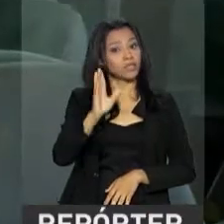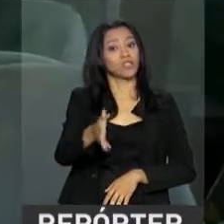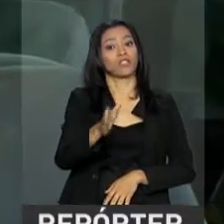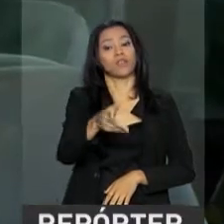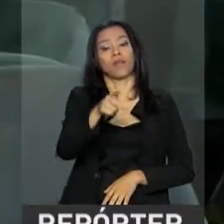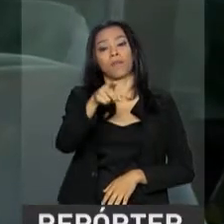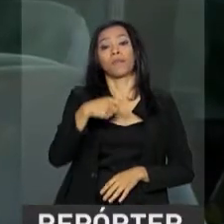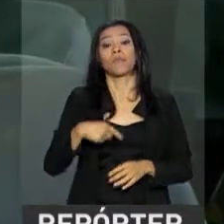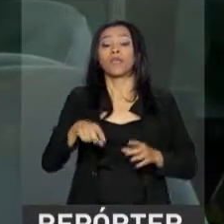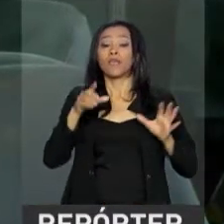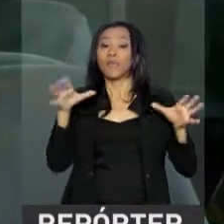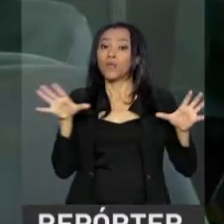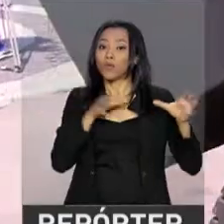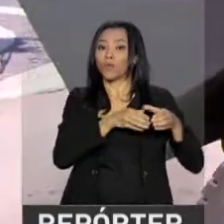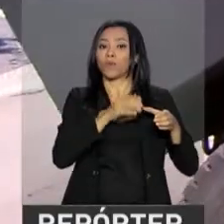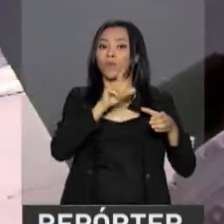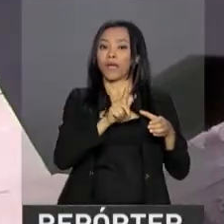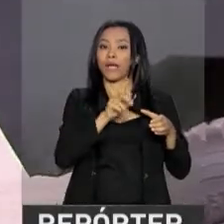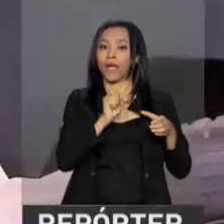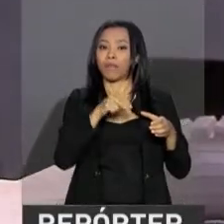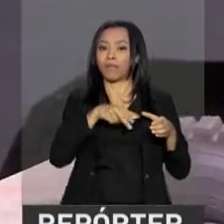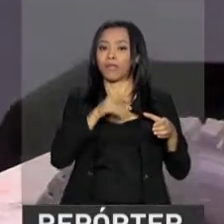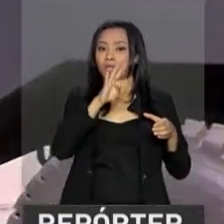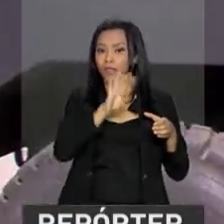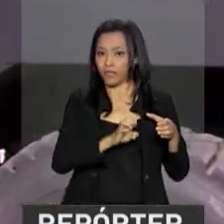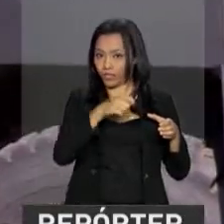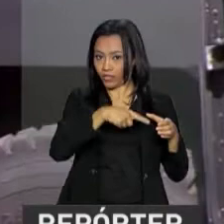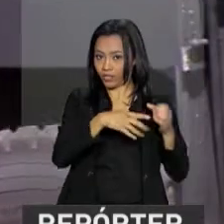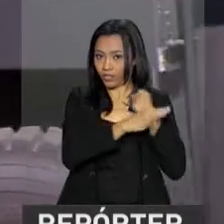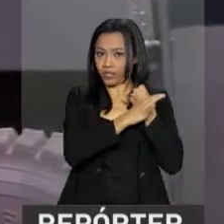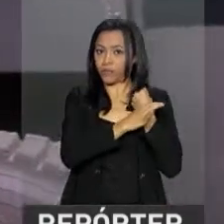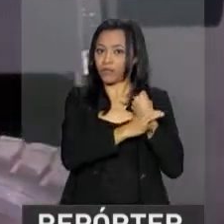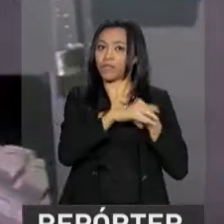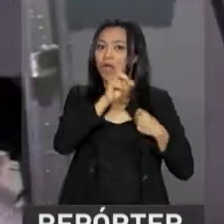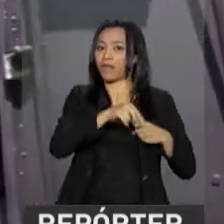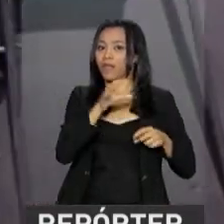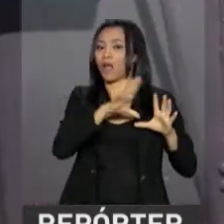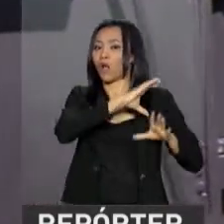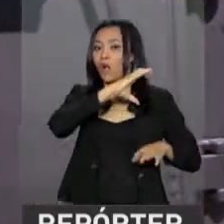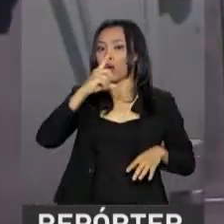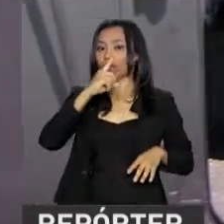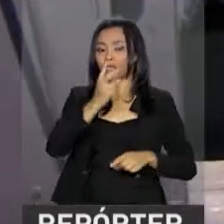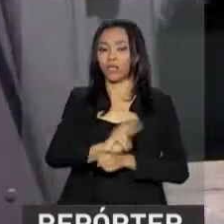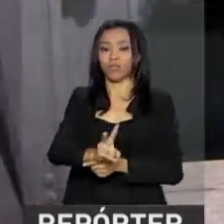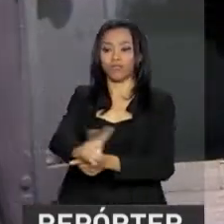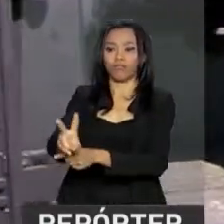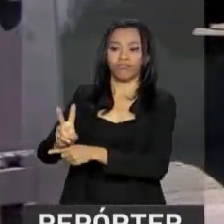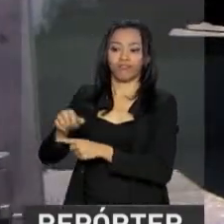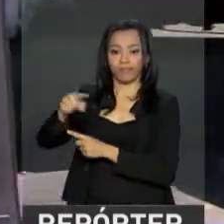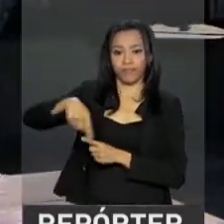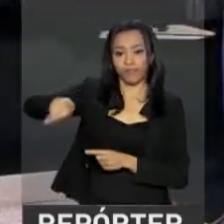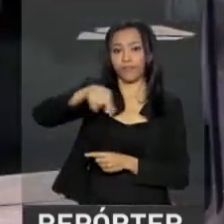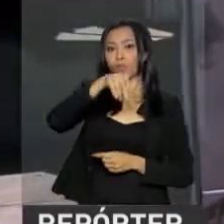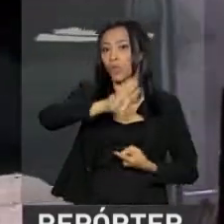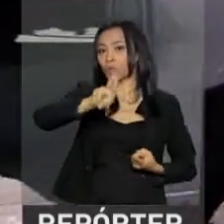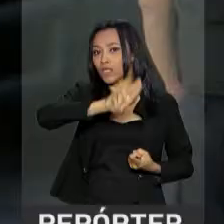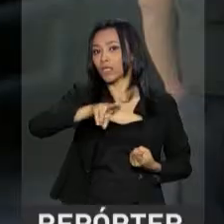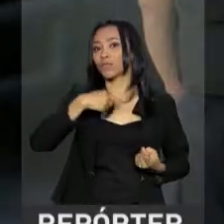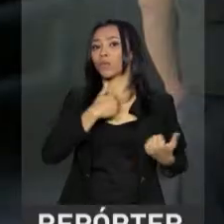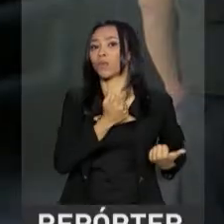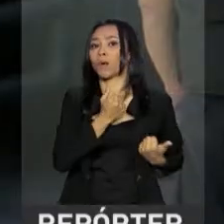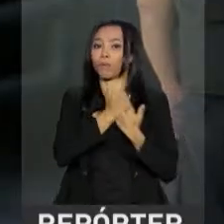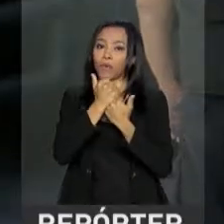intervenção vem coordenando uma série de ações de combate à criminalidade e patrulhamento especializado com o uso das Forças